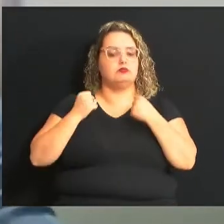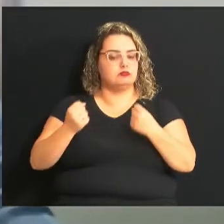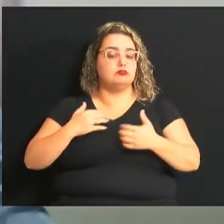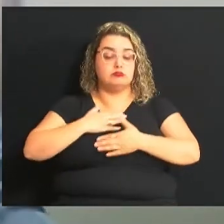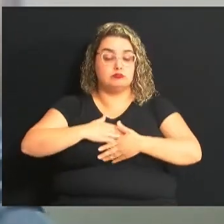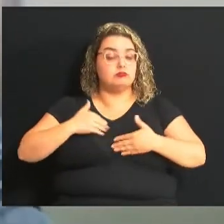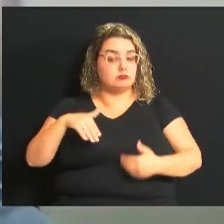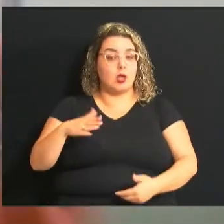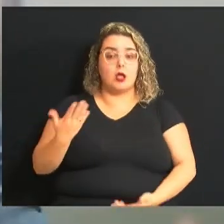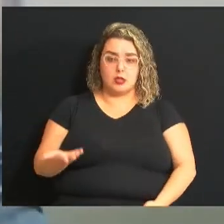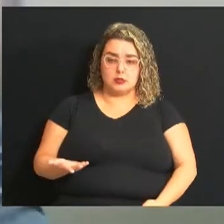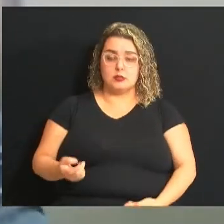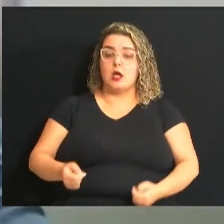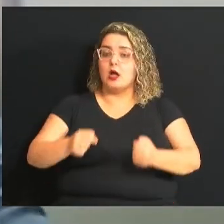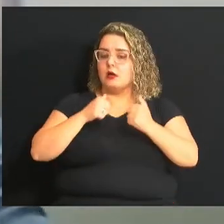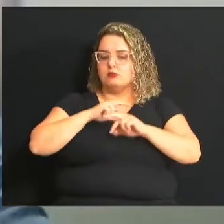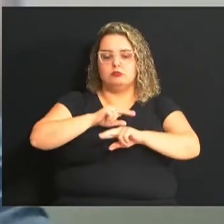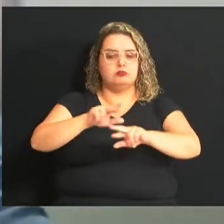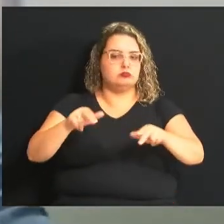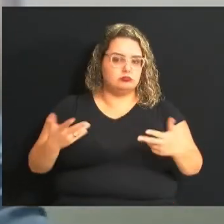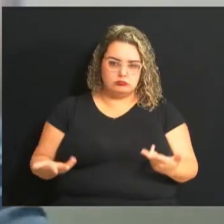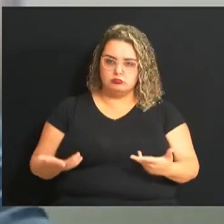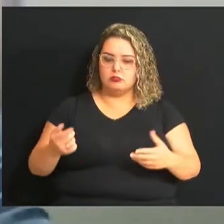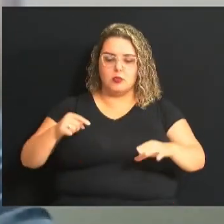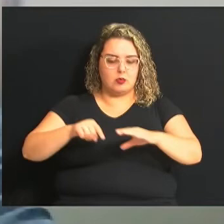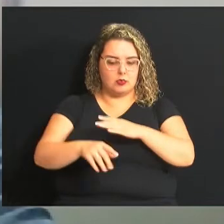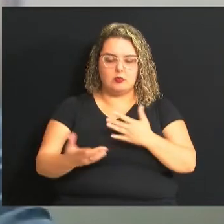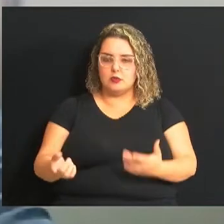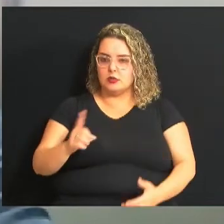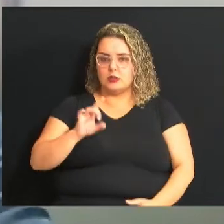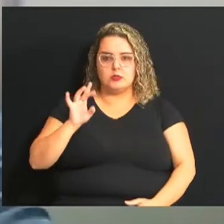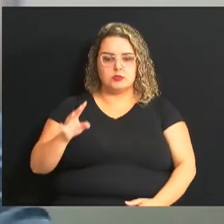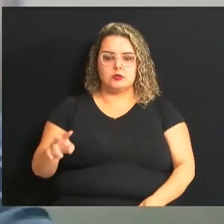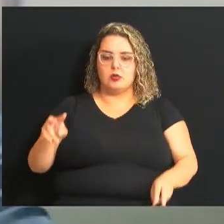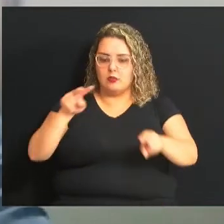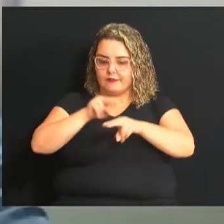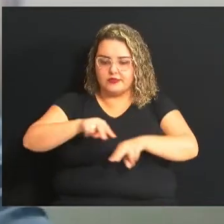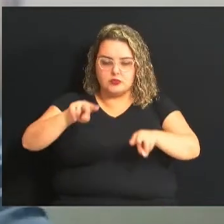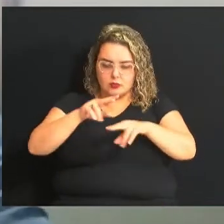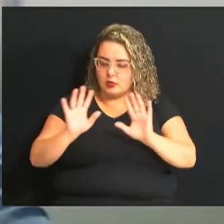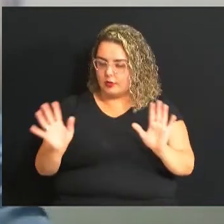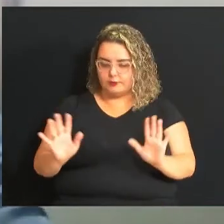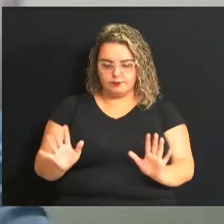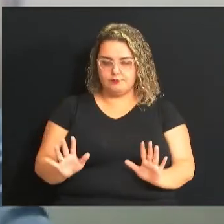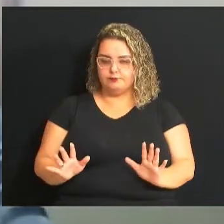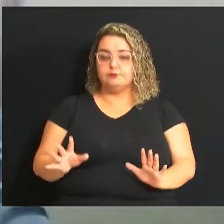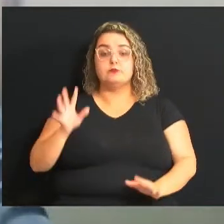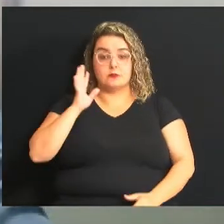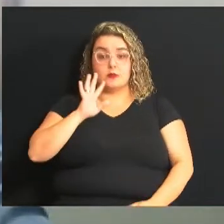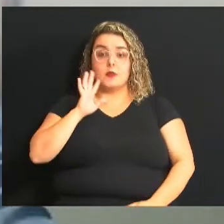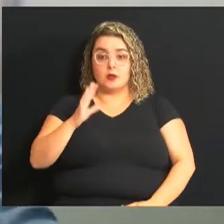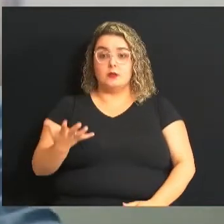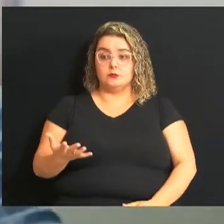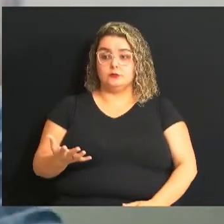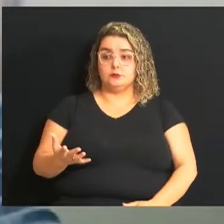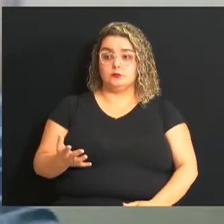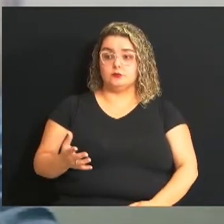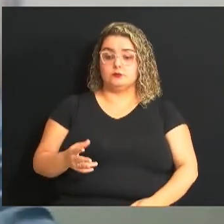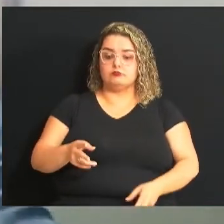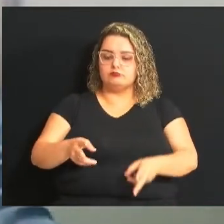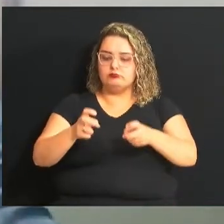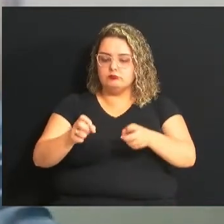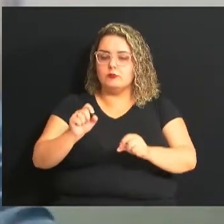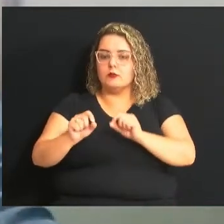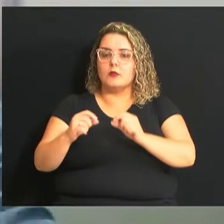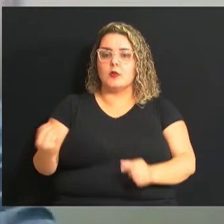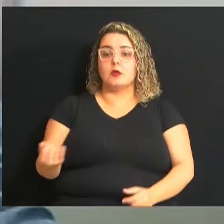Então, os benefícios são muito grandiosos, né? Não só o estético em si. Então, é muito legal, assim, né? A gente identificar o que para a pessoa é interessante,